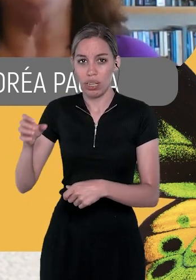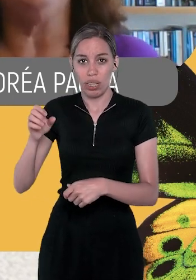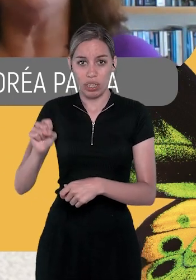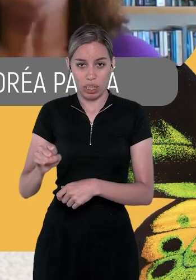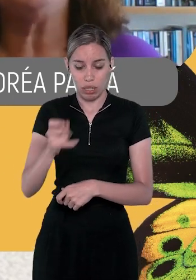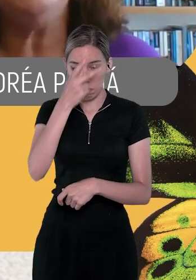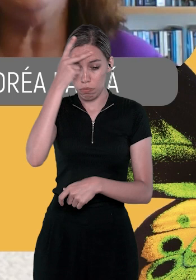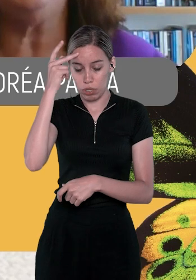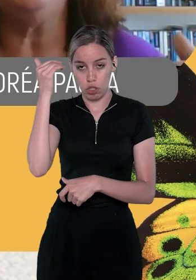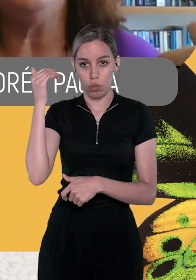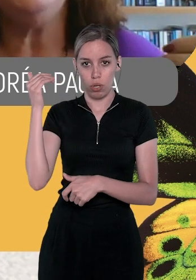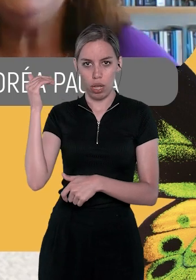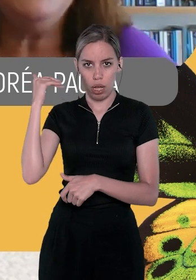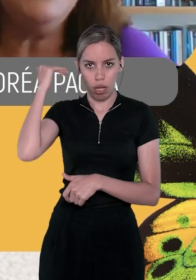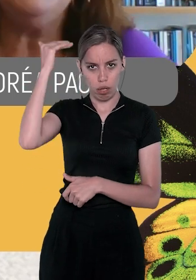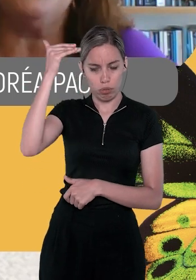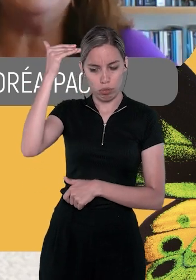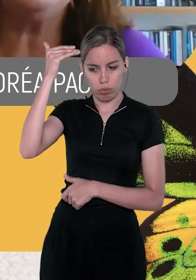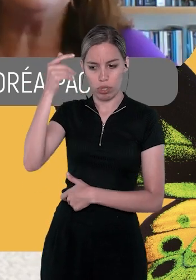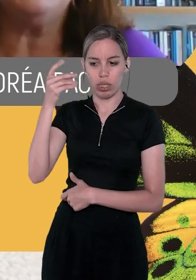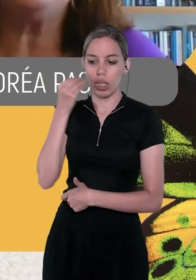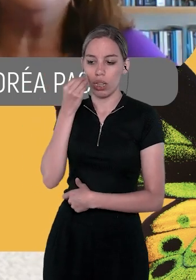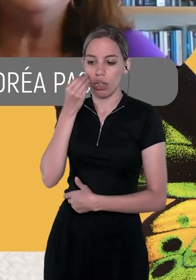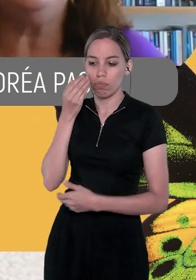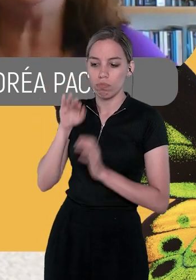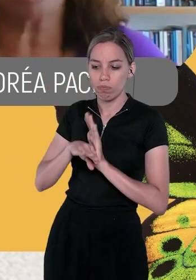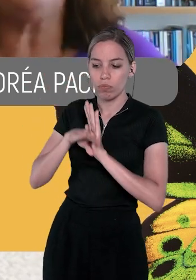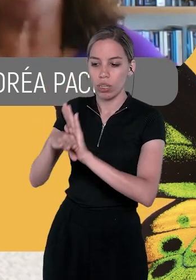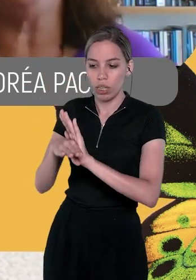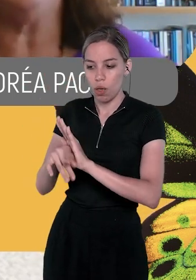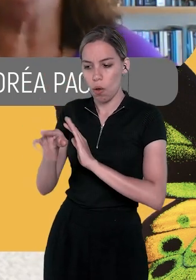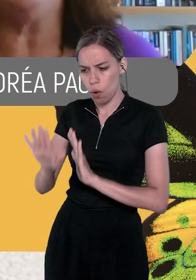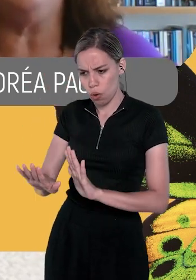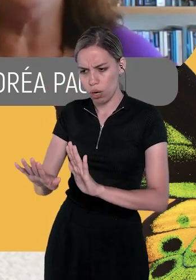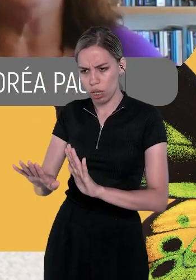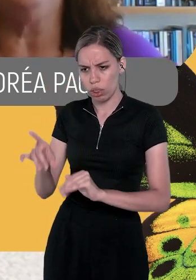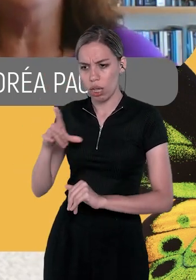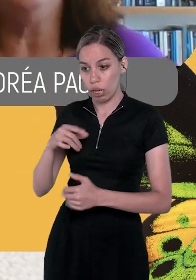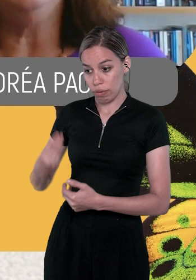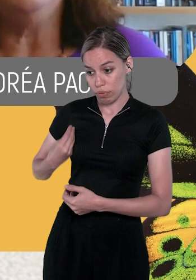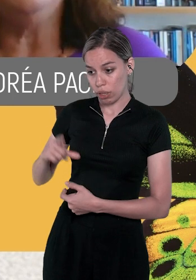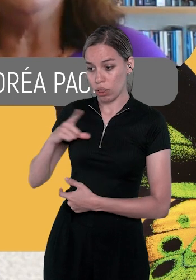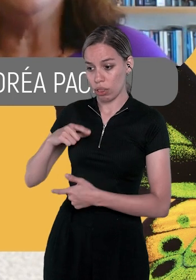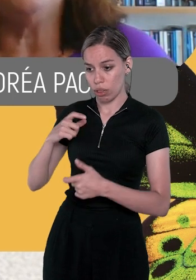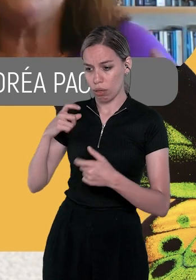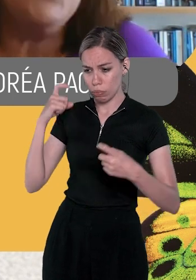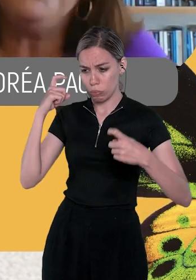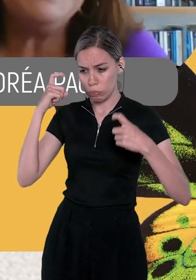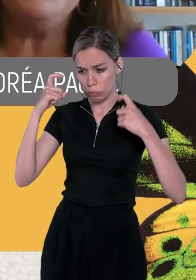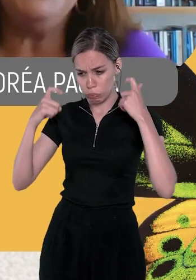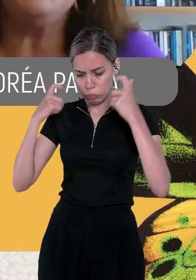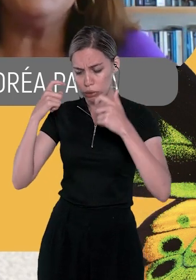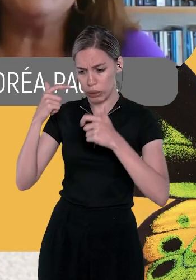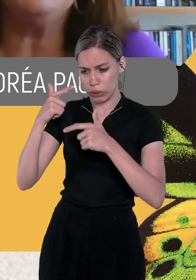ela consiga entender a complexidade da vida e não se paralisar por ela, com todo